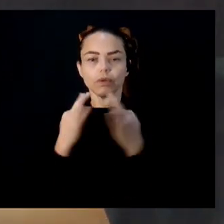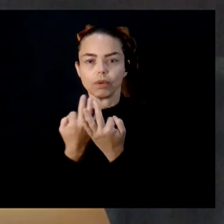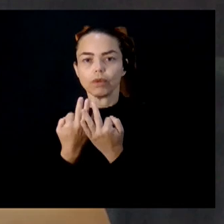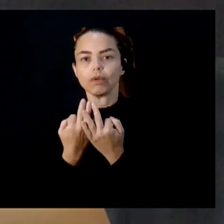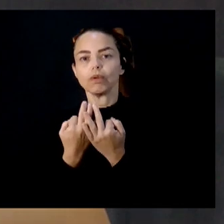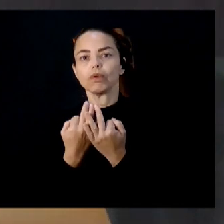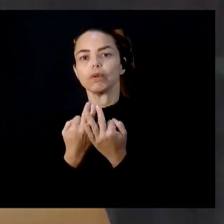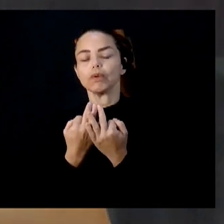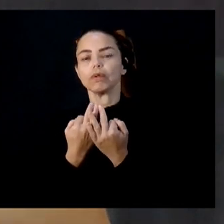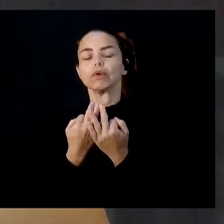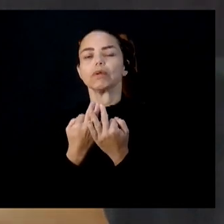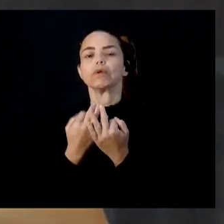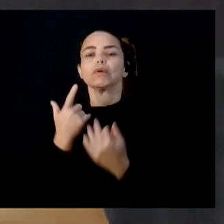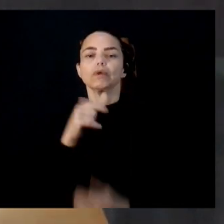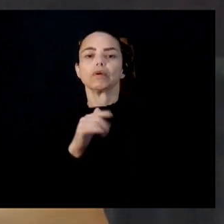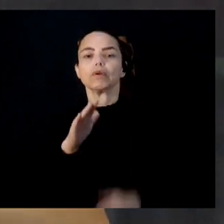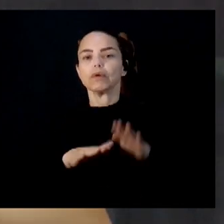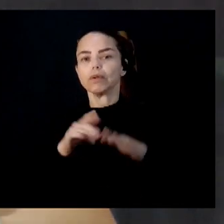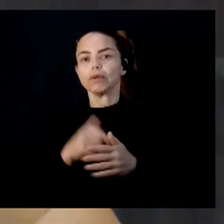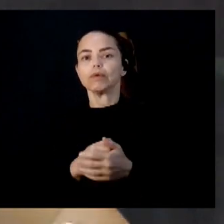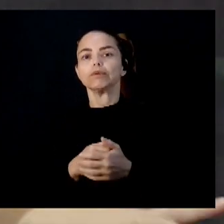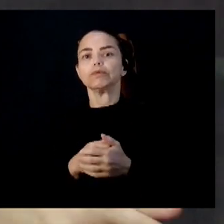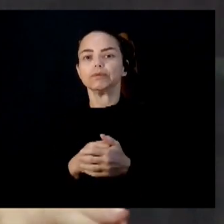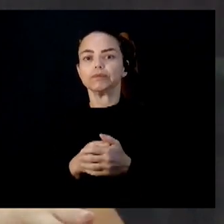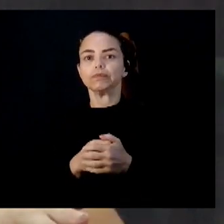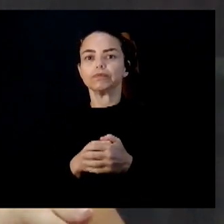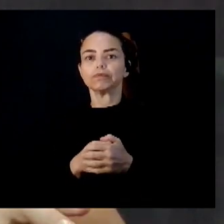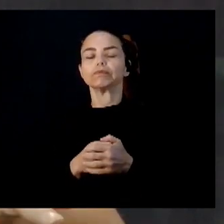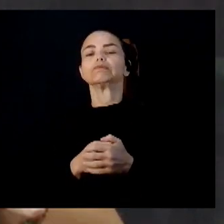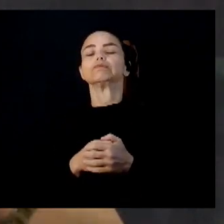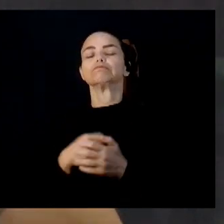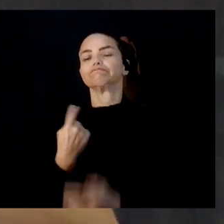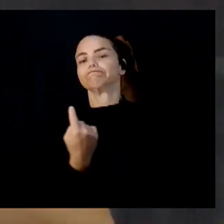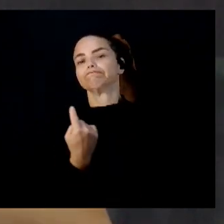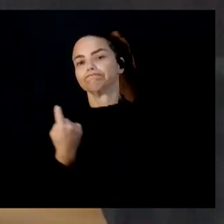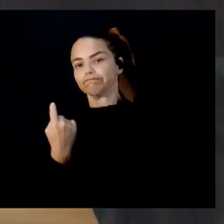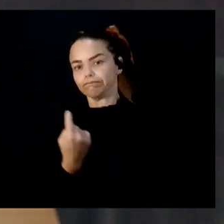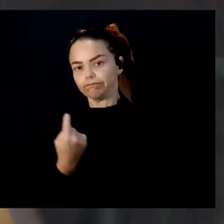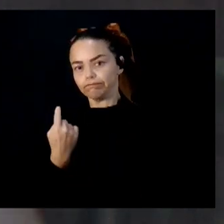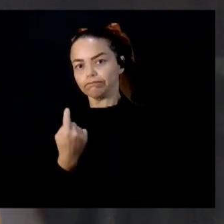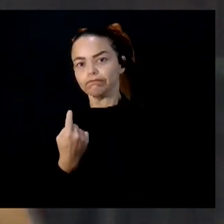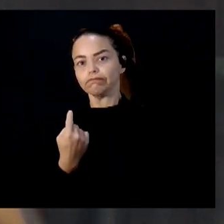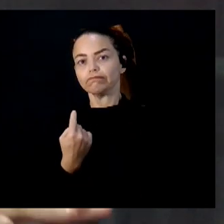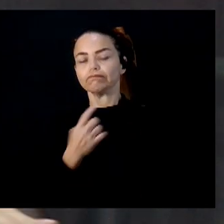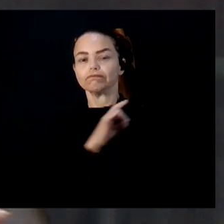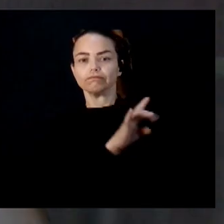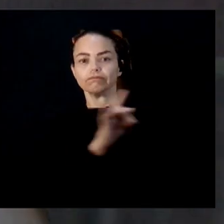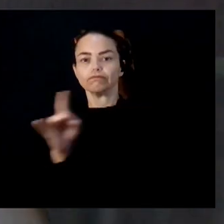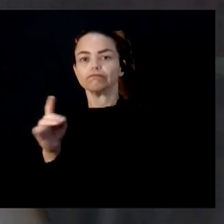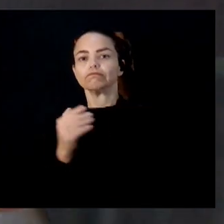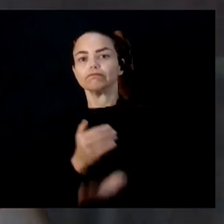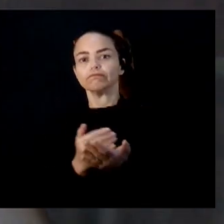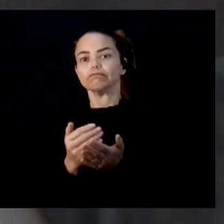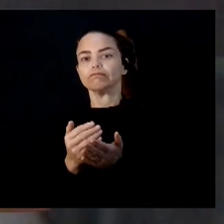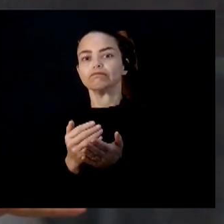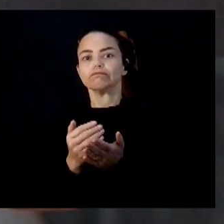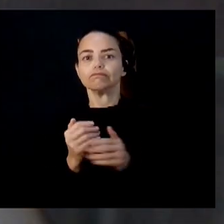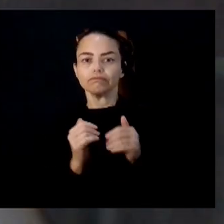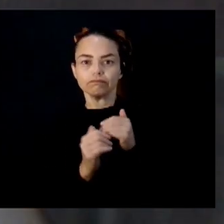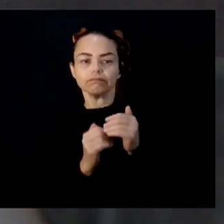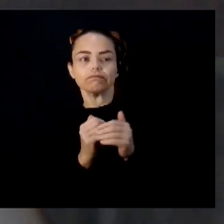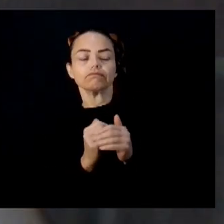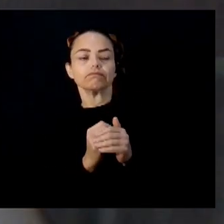um cenário que às vezes entra na individualização, que cada um vai começando a fazer o que é